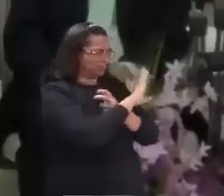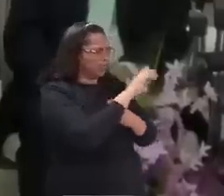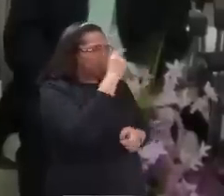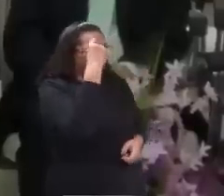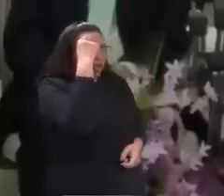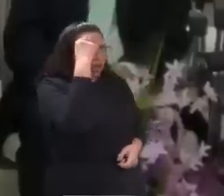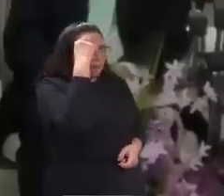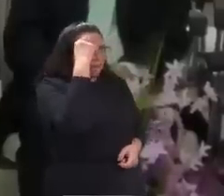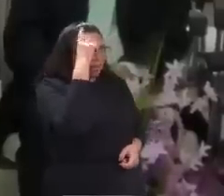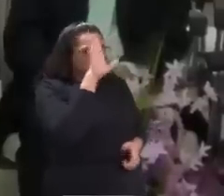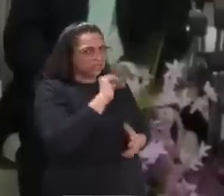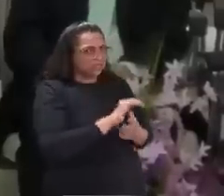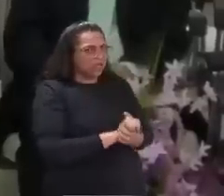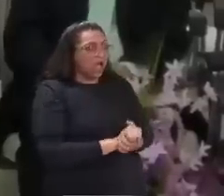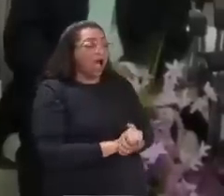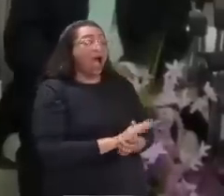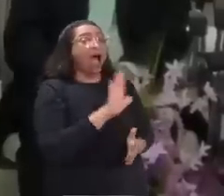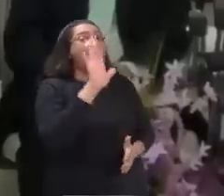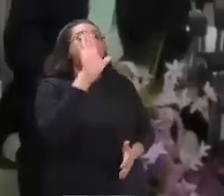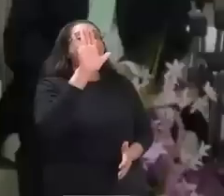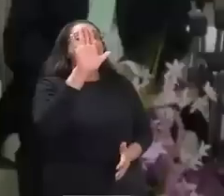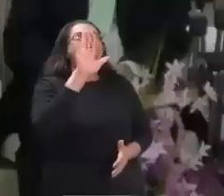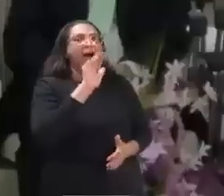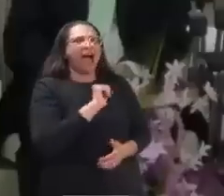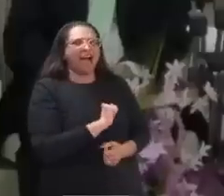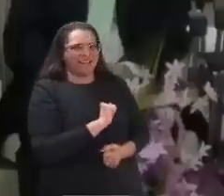e quer eliminar na raiz.